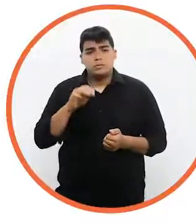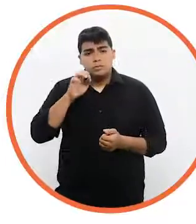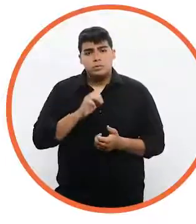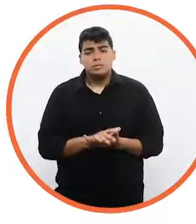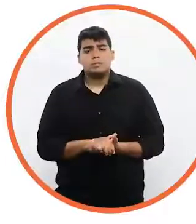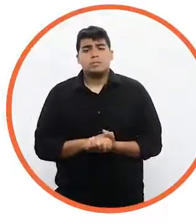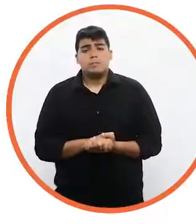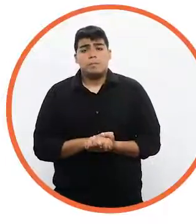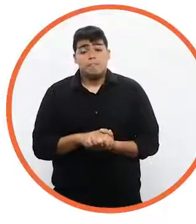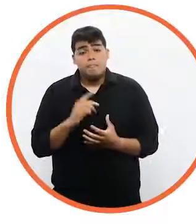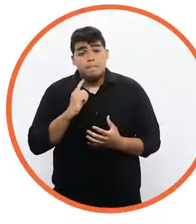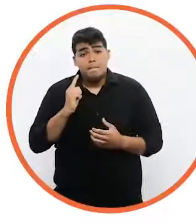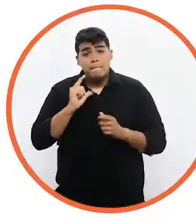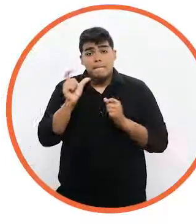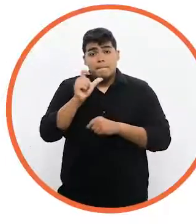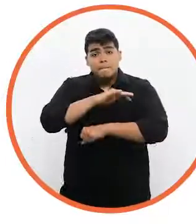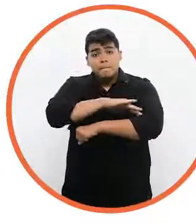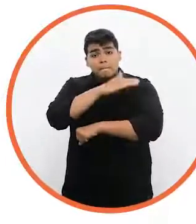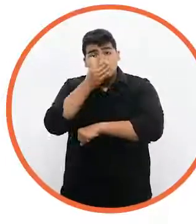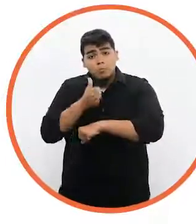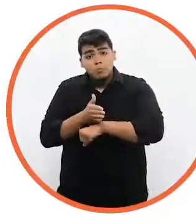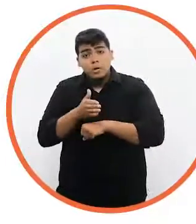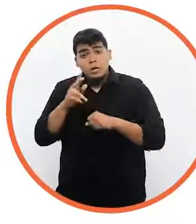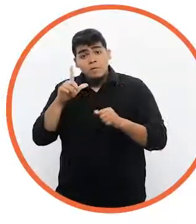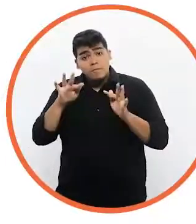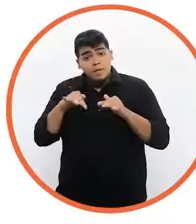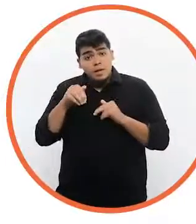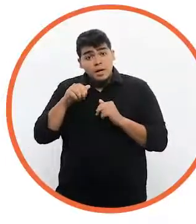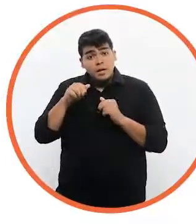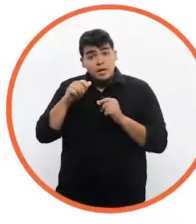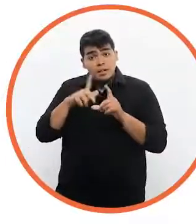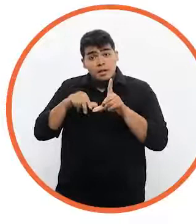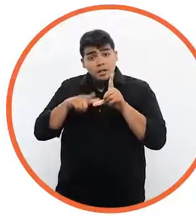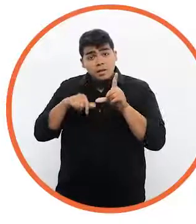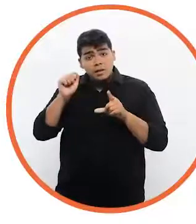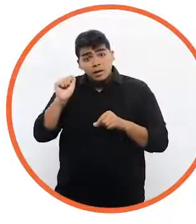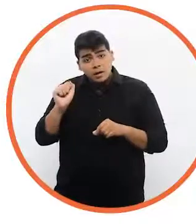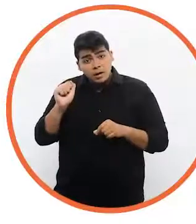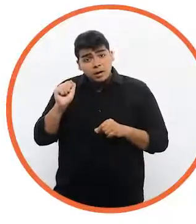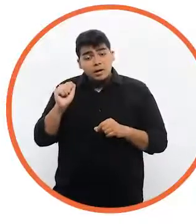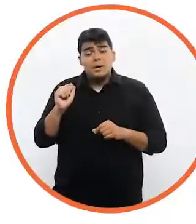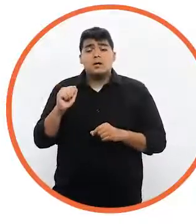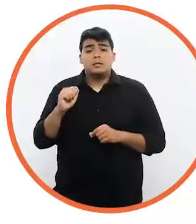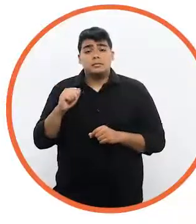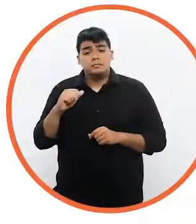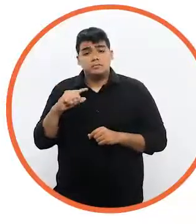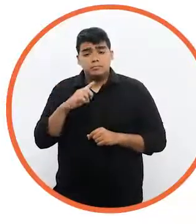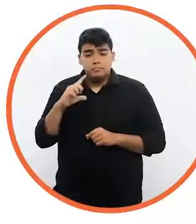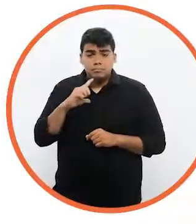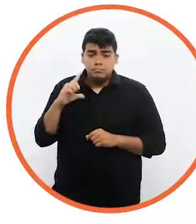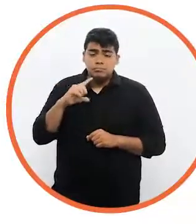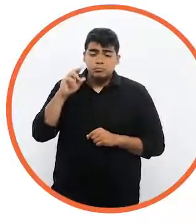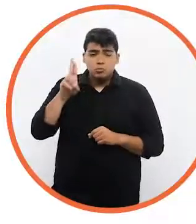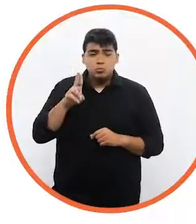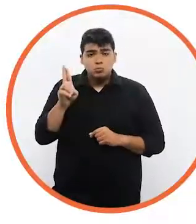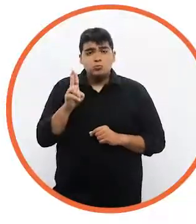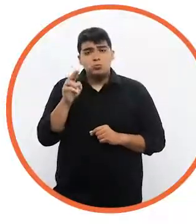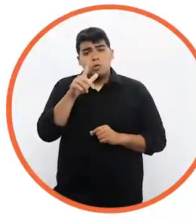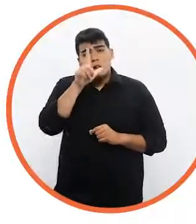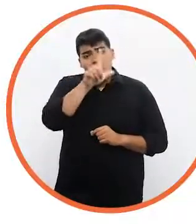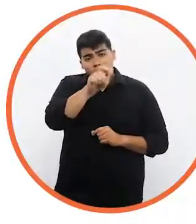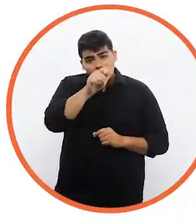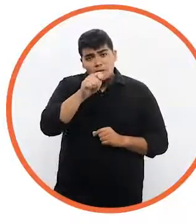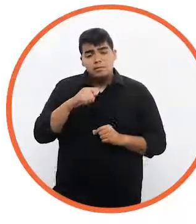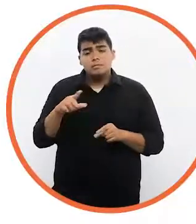ele. Palavra montanha, palavra terminada em A, tende a ser uma palavra feminina, usamos o lá,